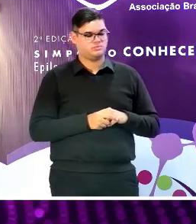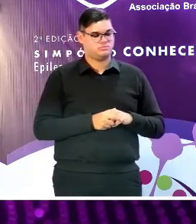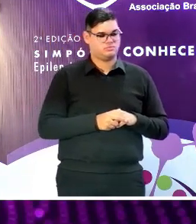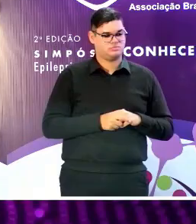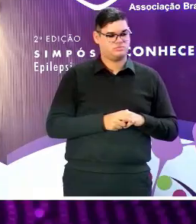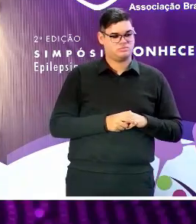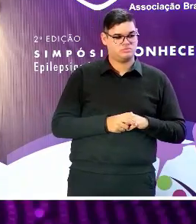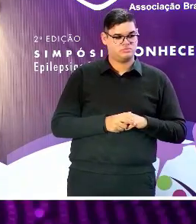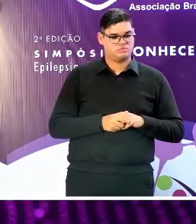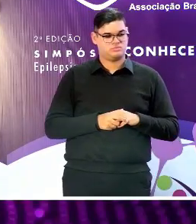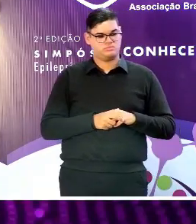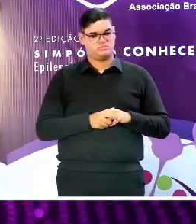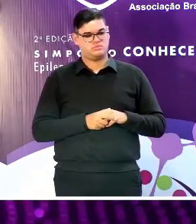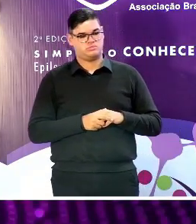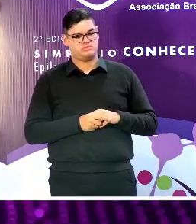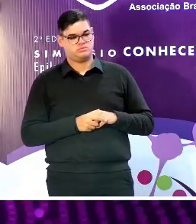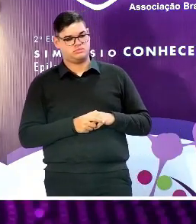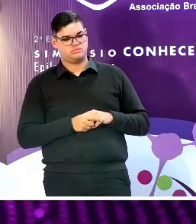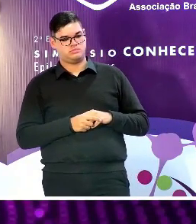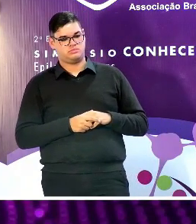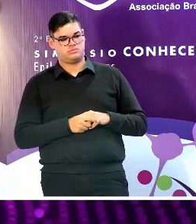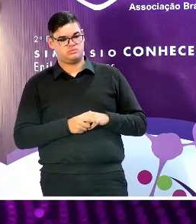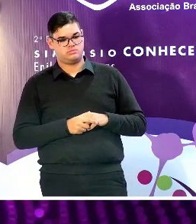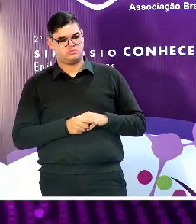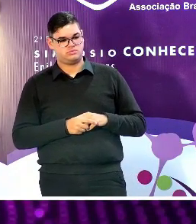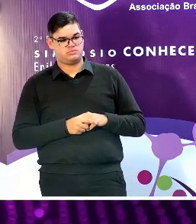e o 14 ele é o tratamento com a BD15.